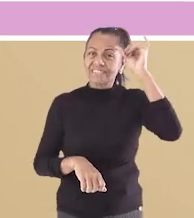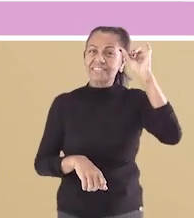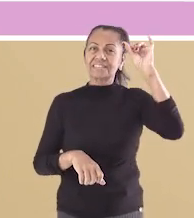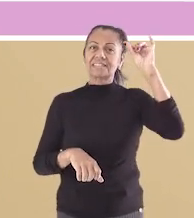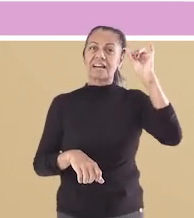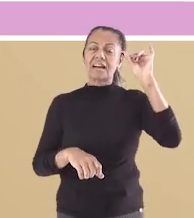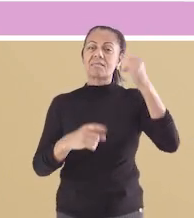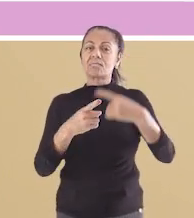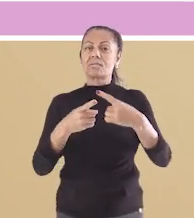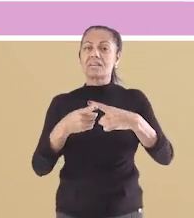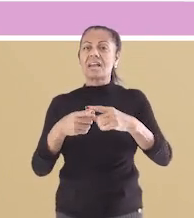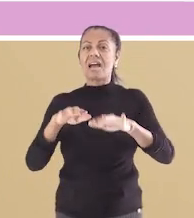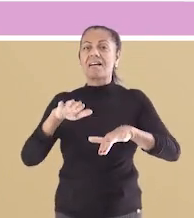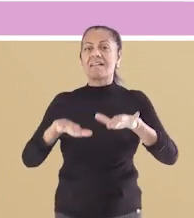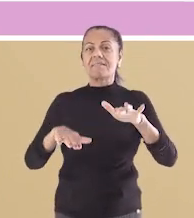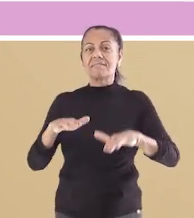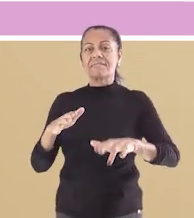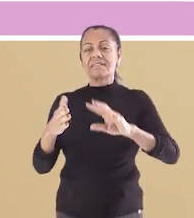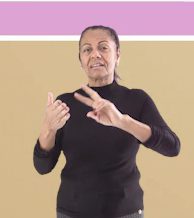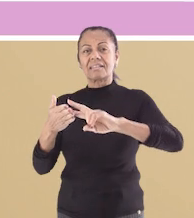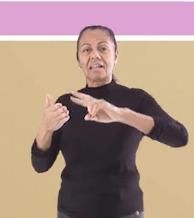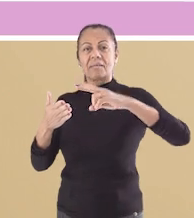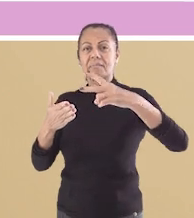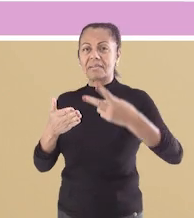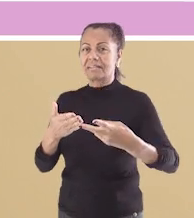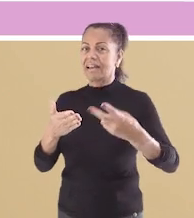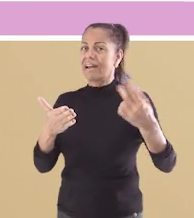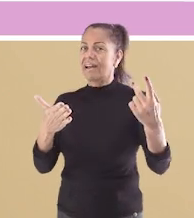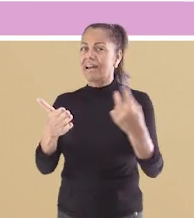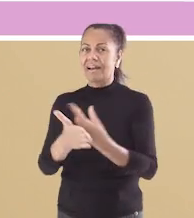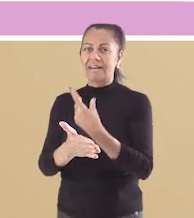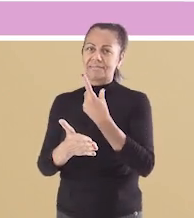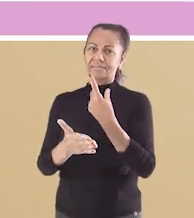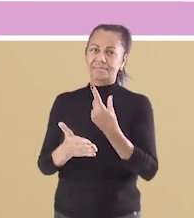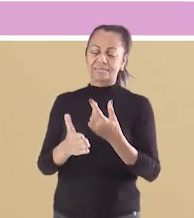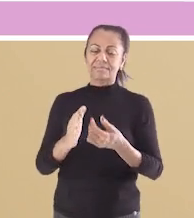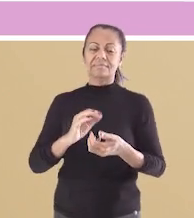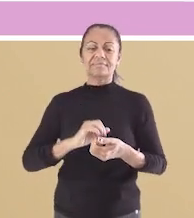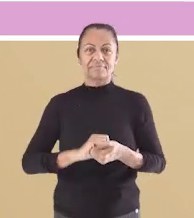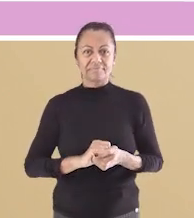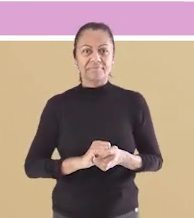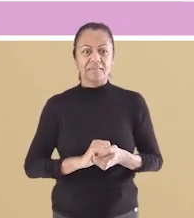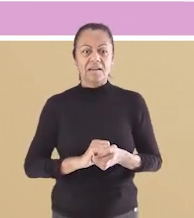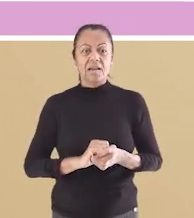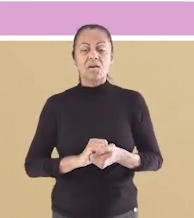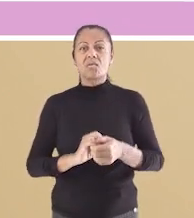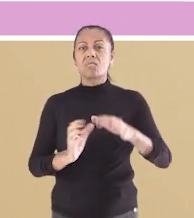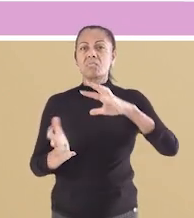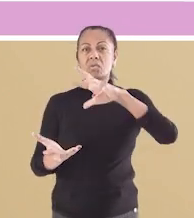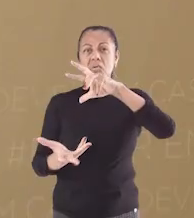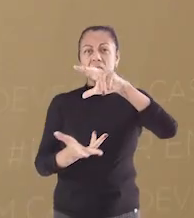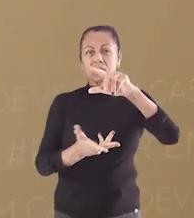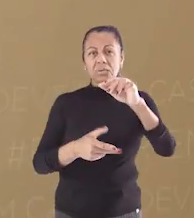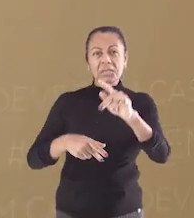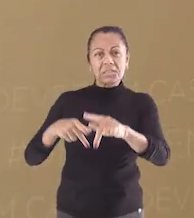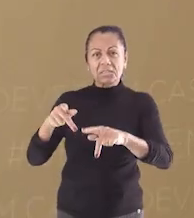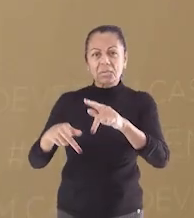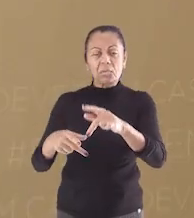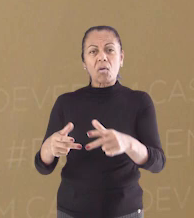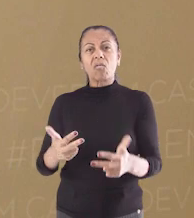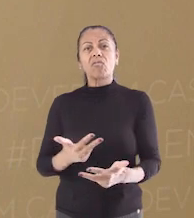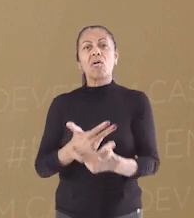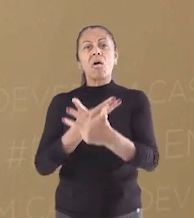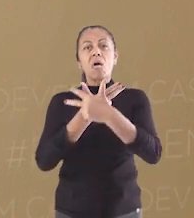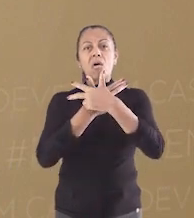evitado transtorno para aqueles que interpretam equivocadamente o calendário. O